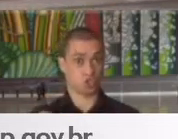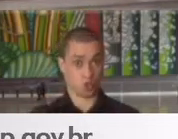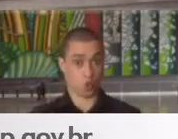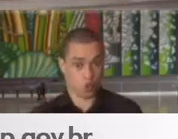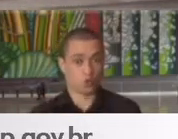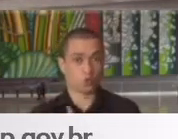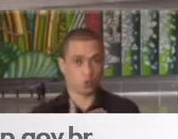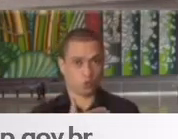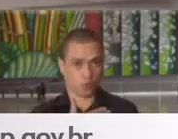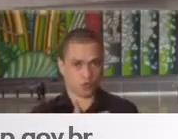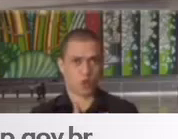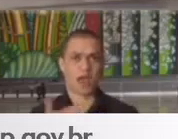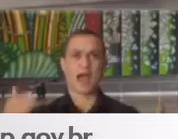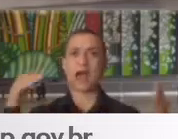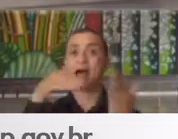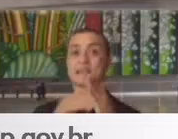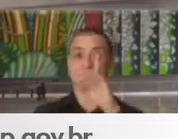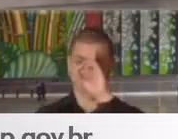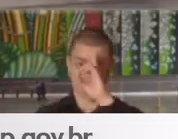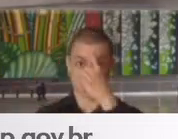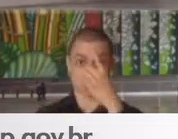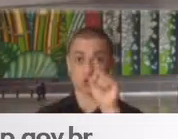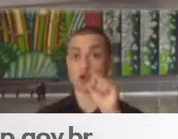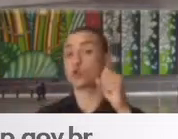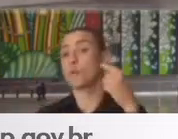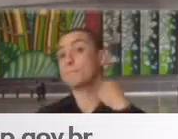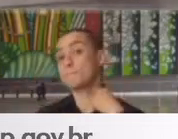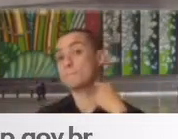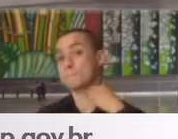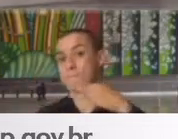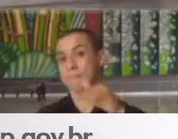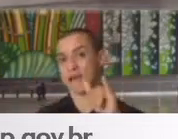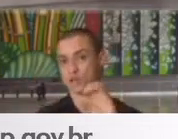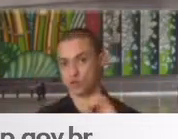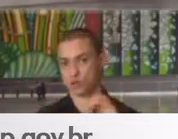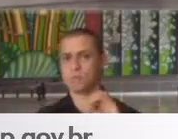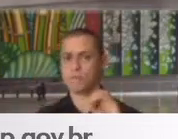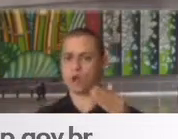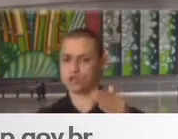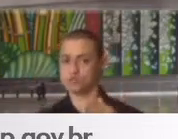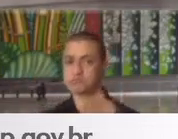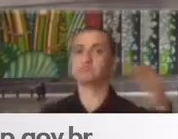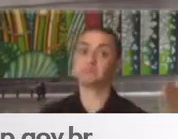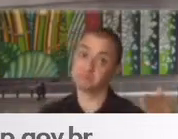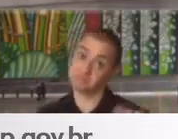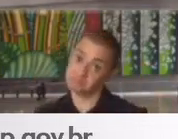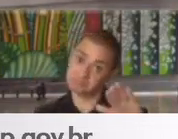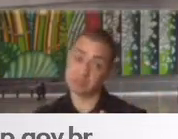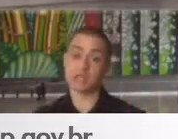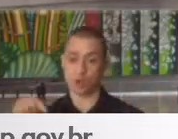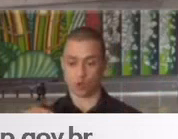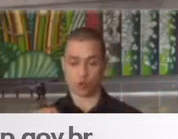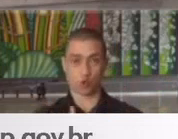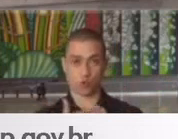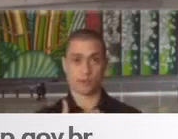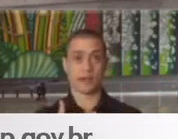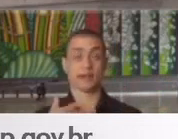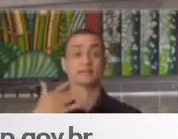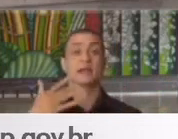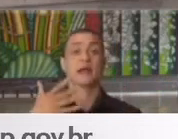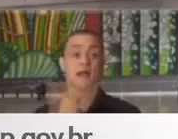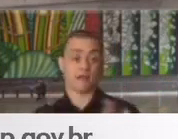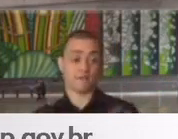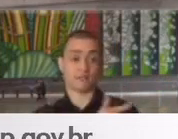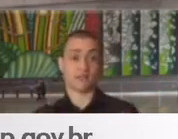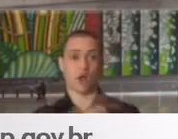em princípio, vai até dia 18 de maio, mas é prorrogável. O cronograma se inicia hoje com a vacinação da